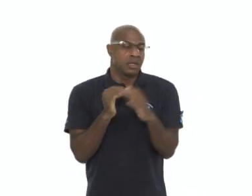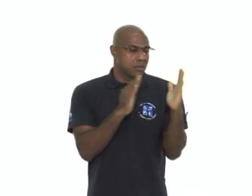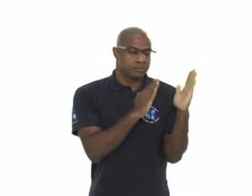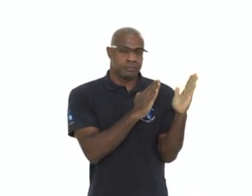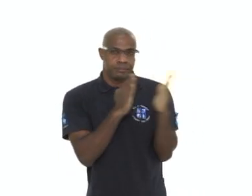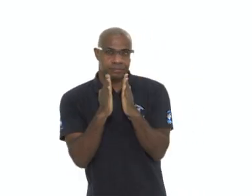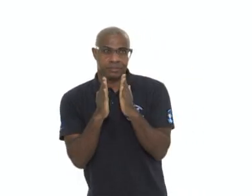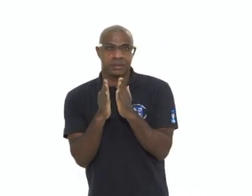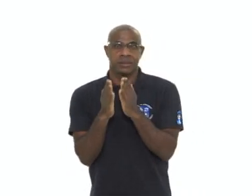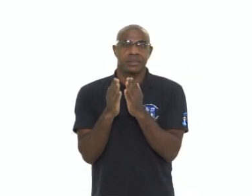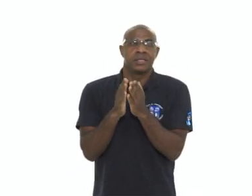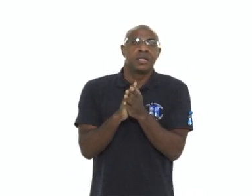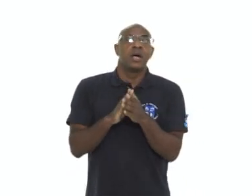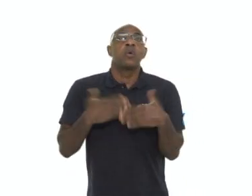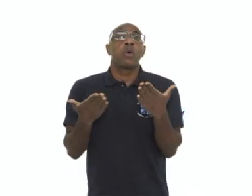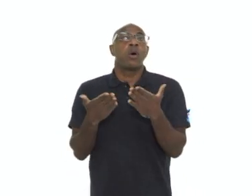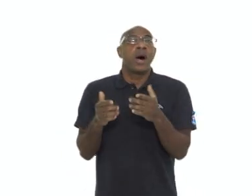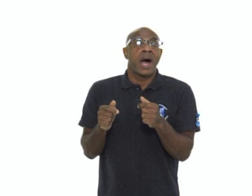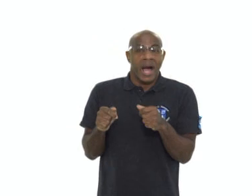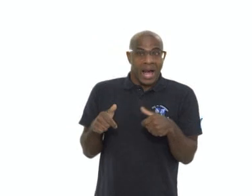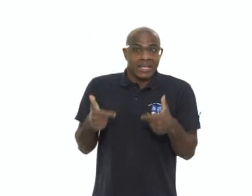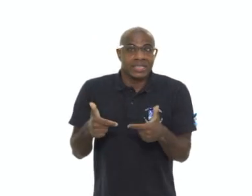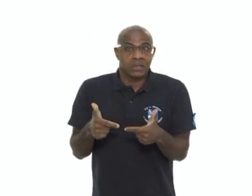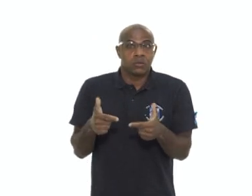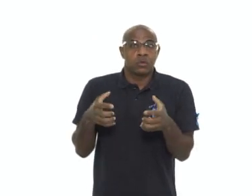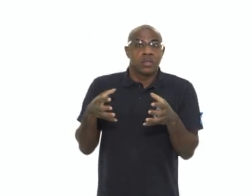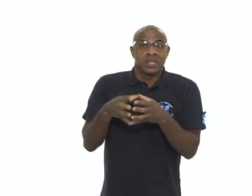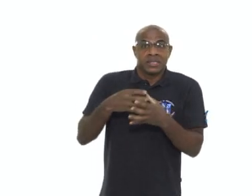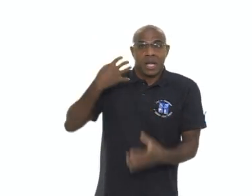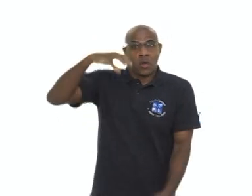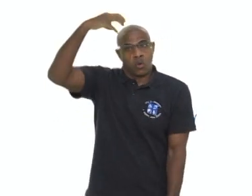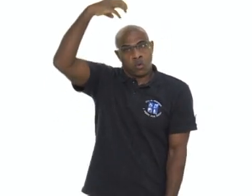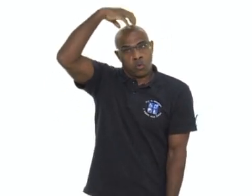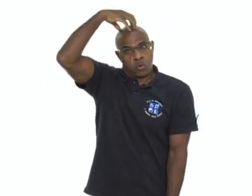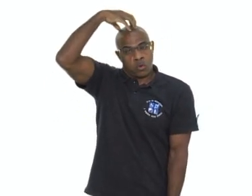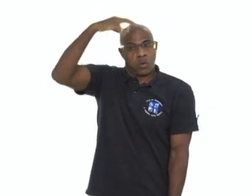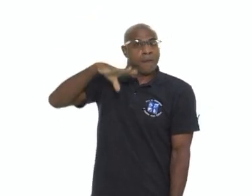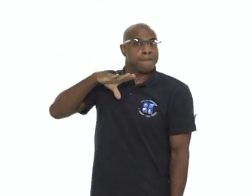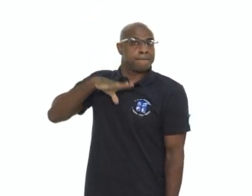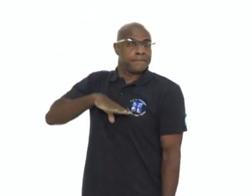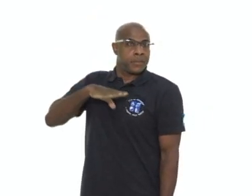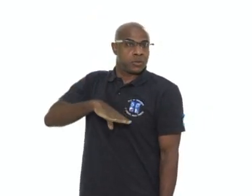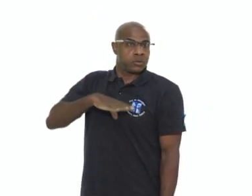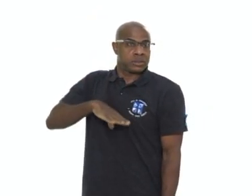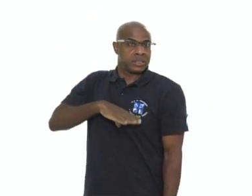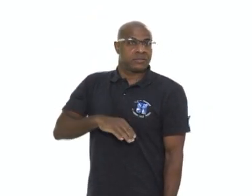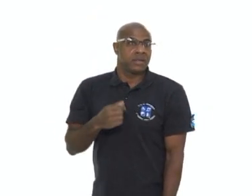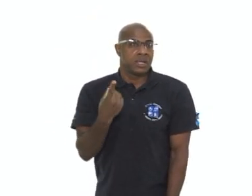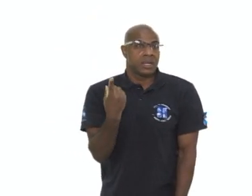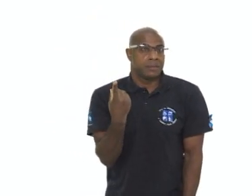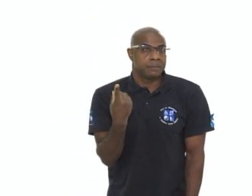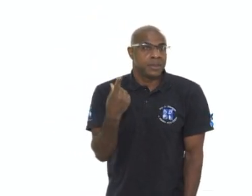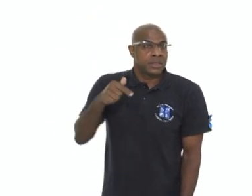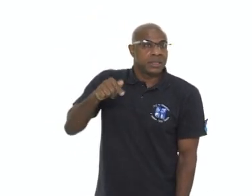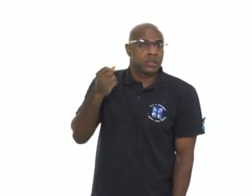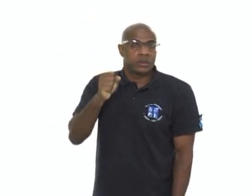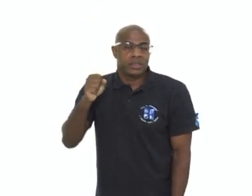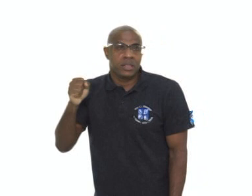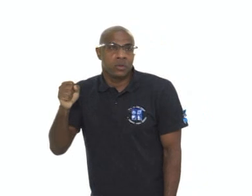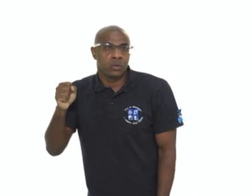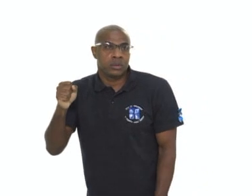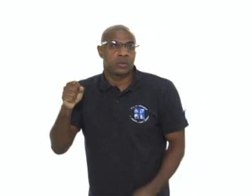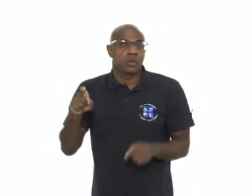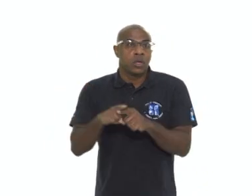aula, responda. Qual ação da coroa portuguesa em 1788 levou à indignação da elite mineira? Cite